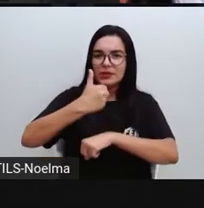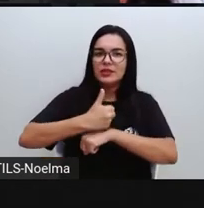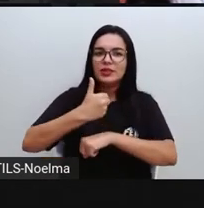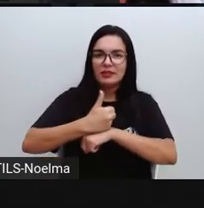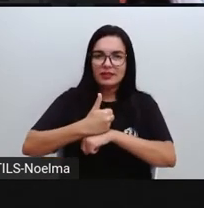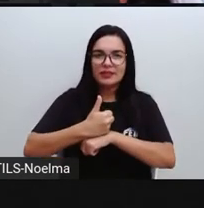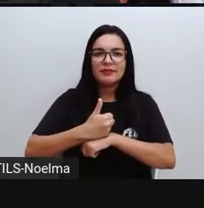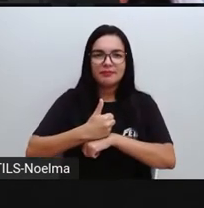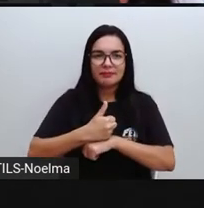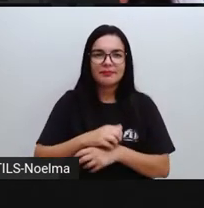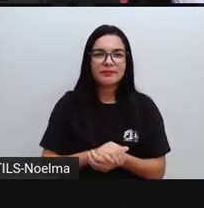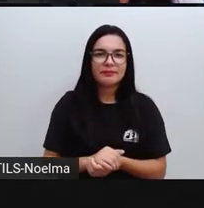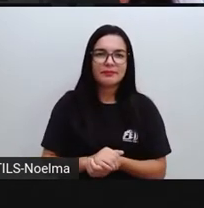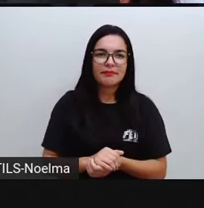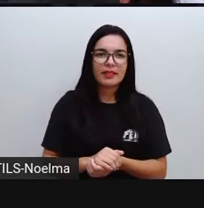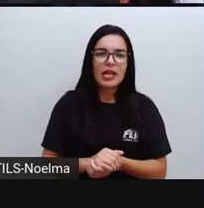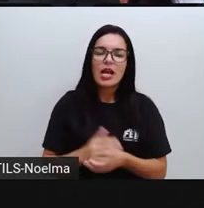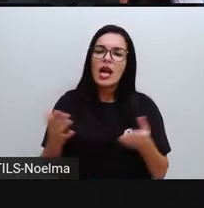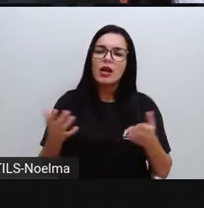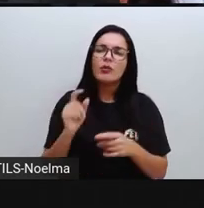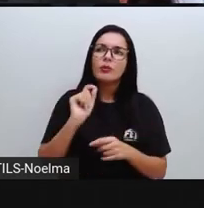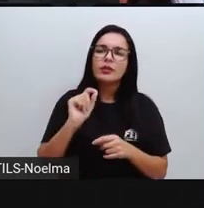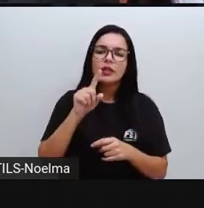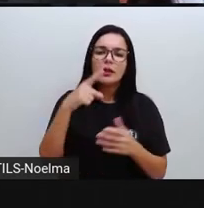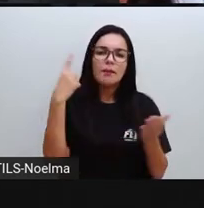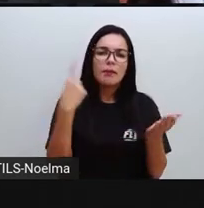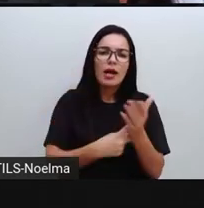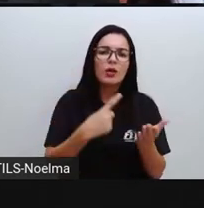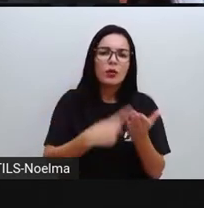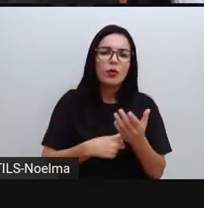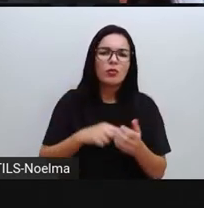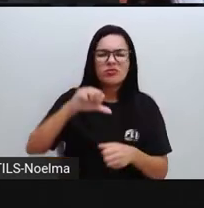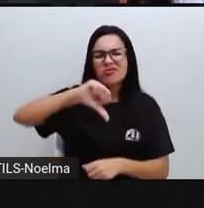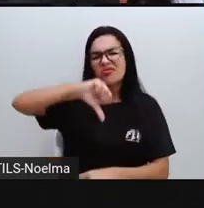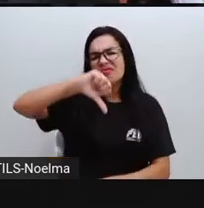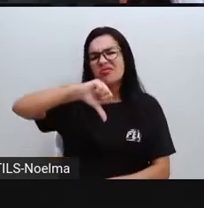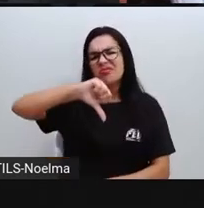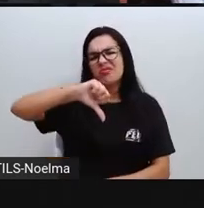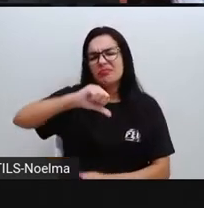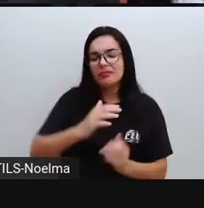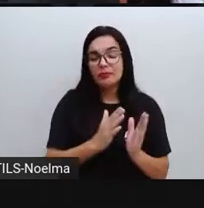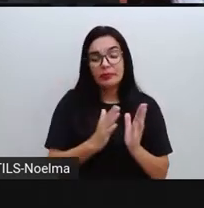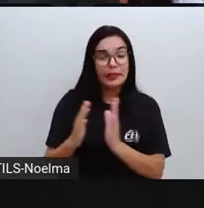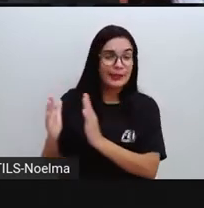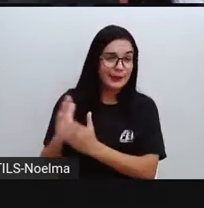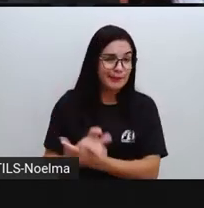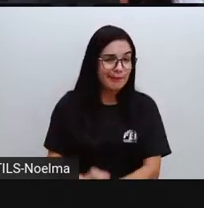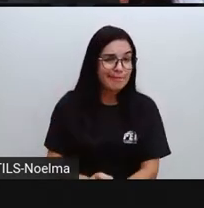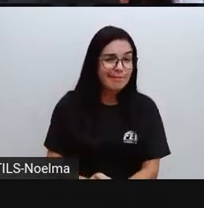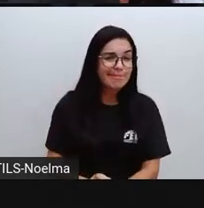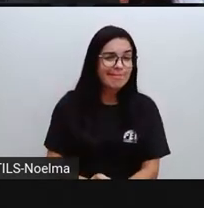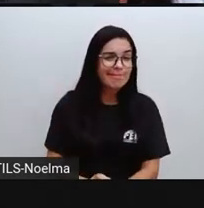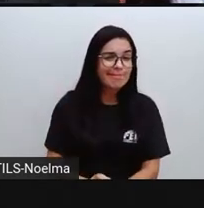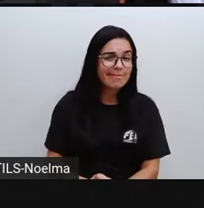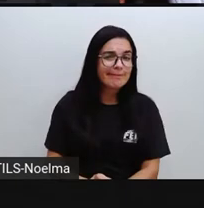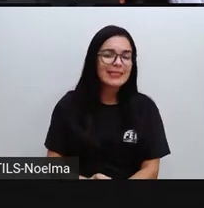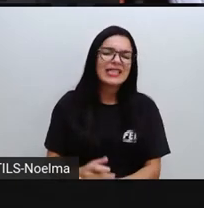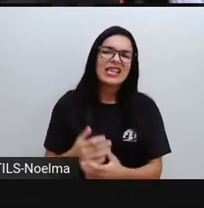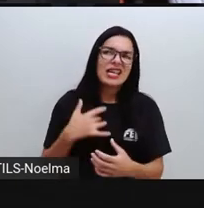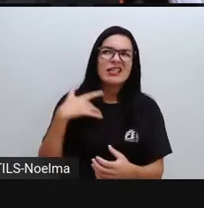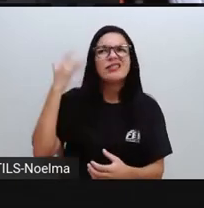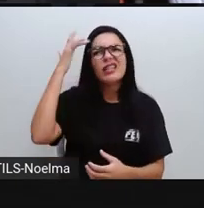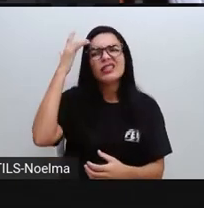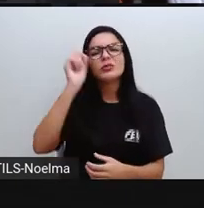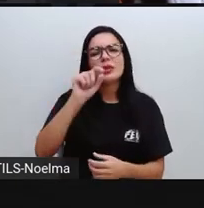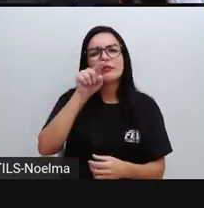esse período, né? E que acontecimentos marcaram negativamente esse período? É o que eu falei para vocês, né? Você está distante das